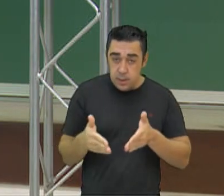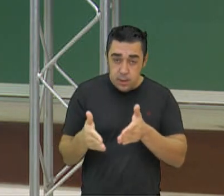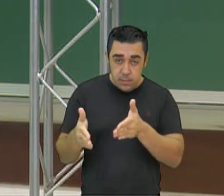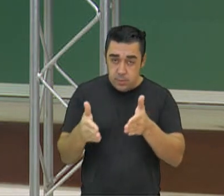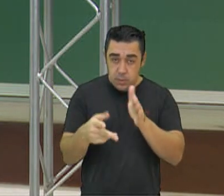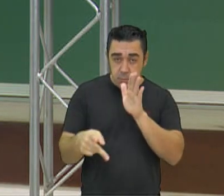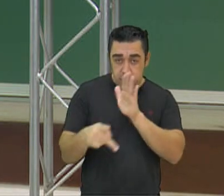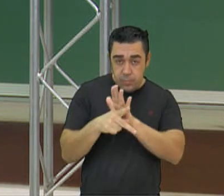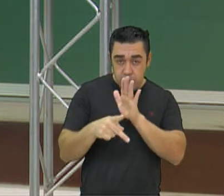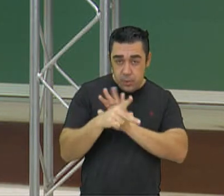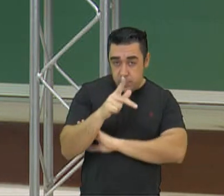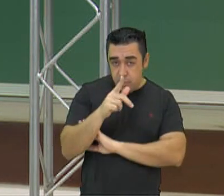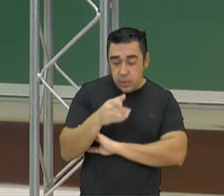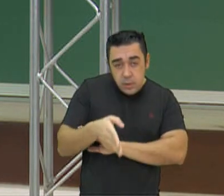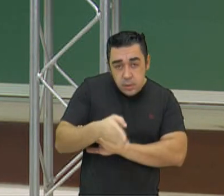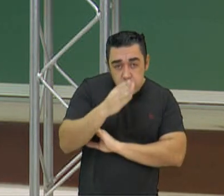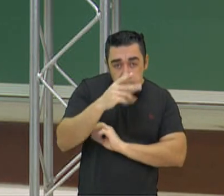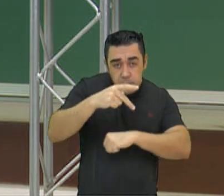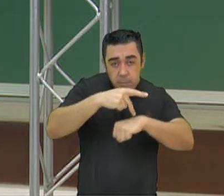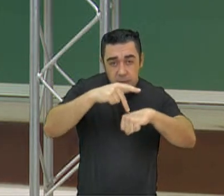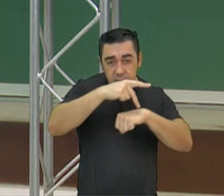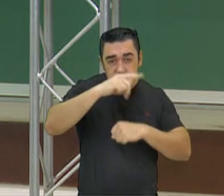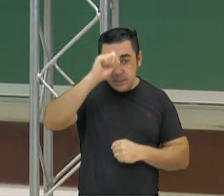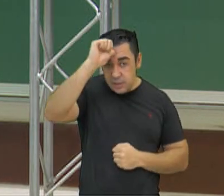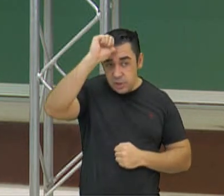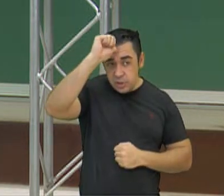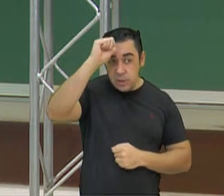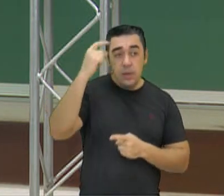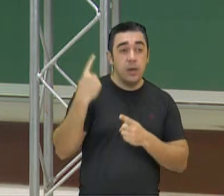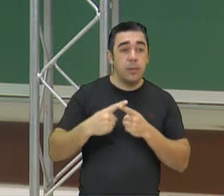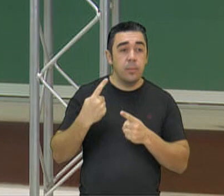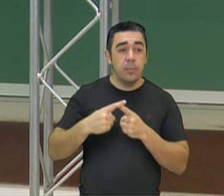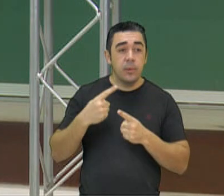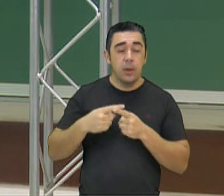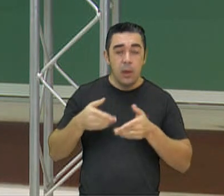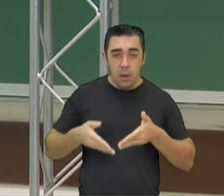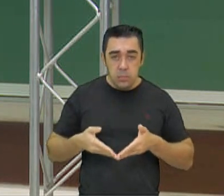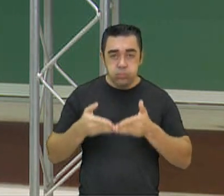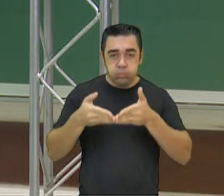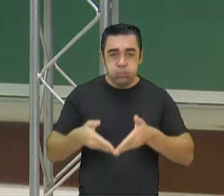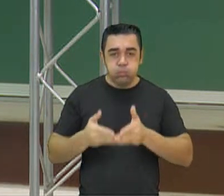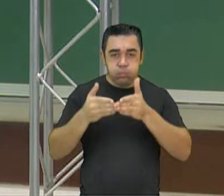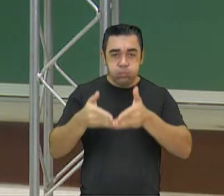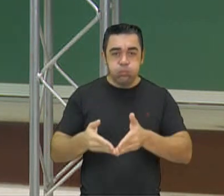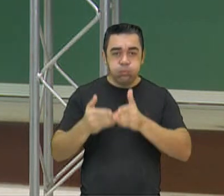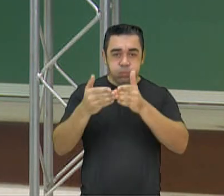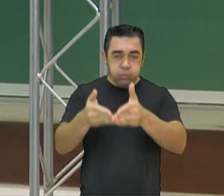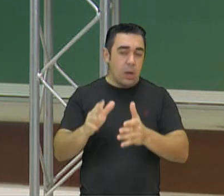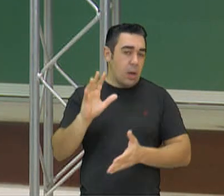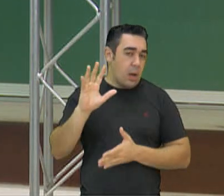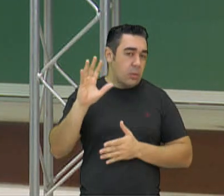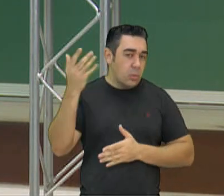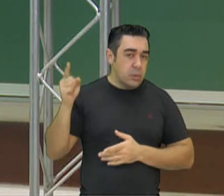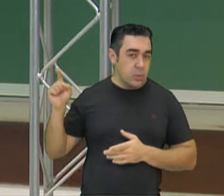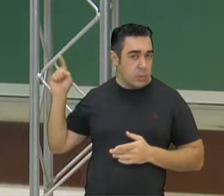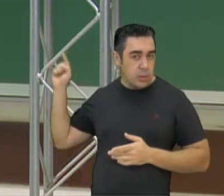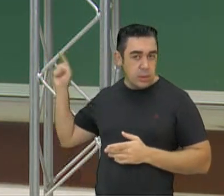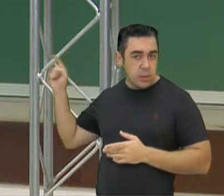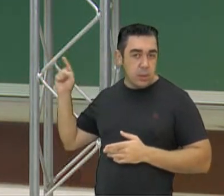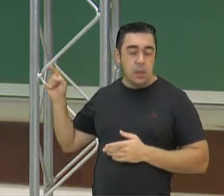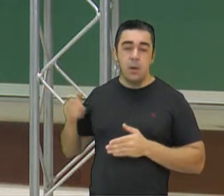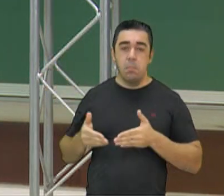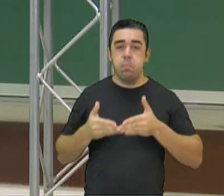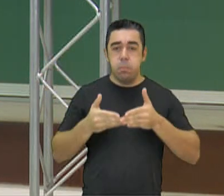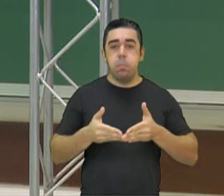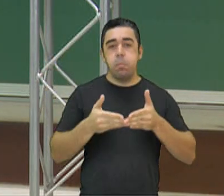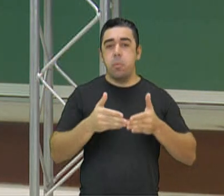era aqui, era por conta desse pedágio fluvial que tudo aconteceu, tá? Os barcos não